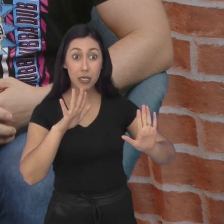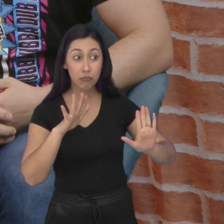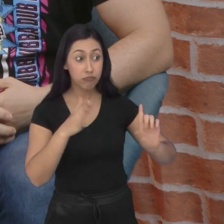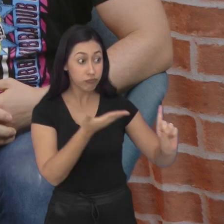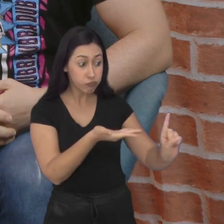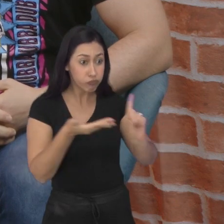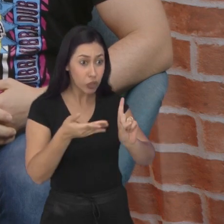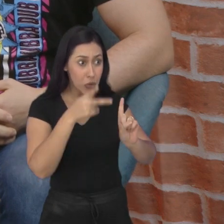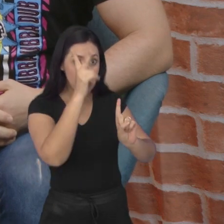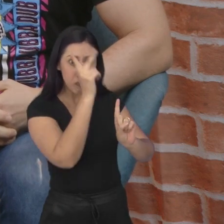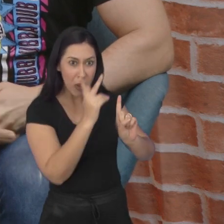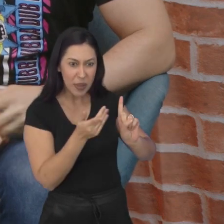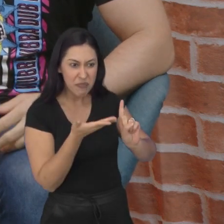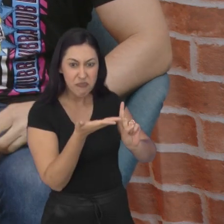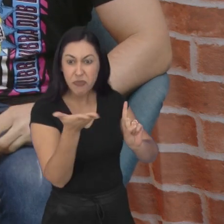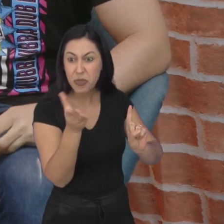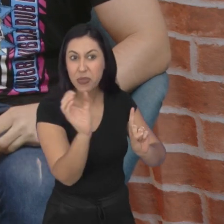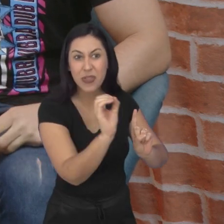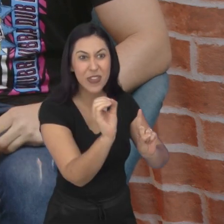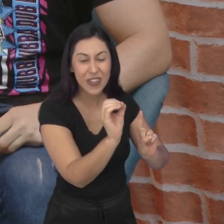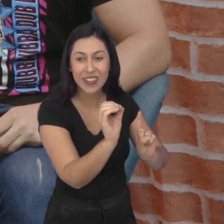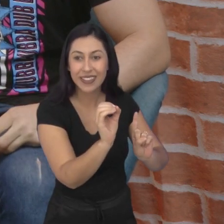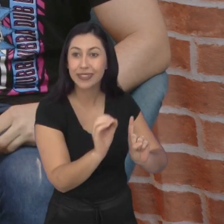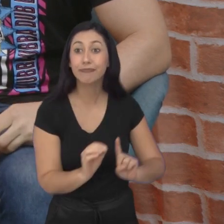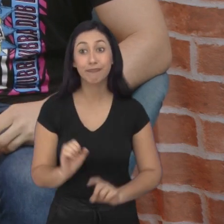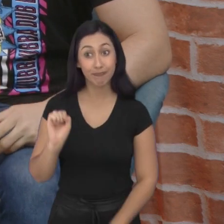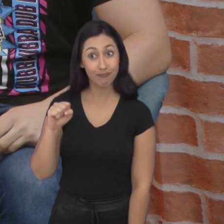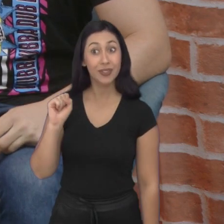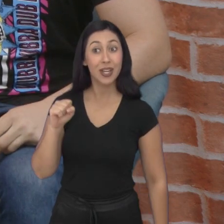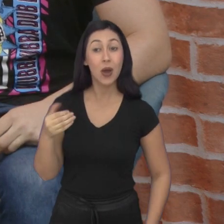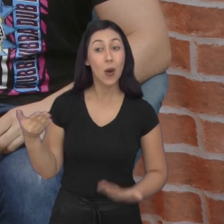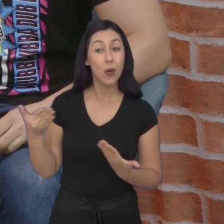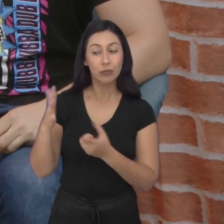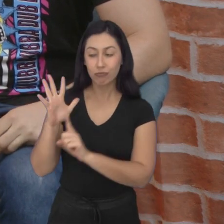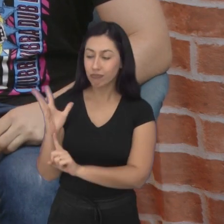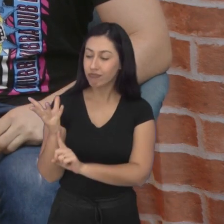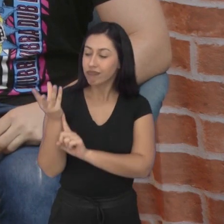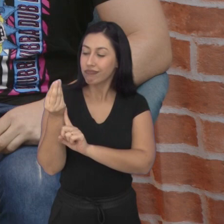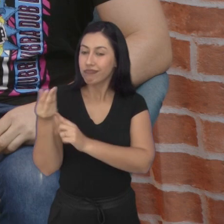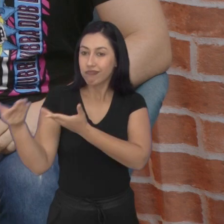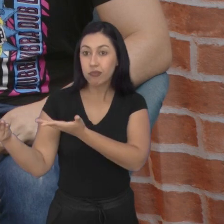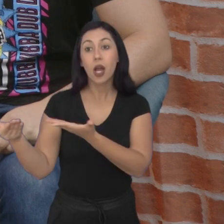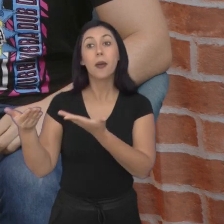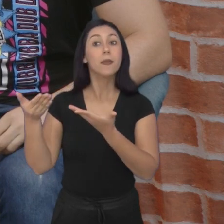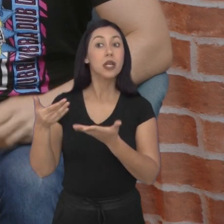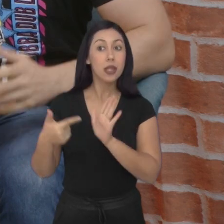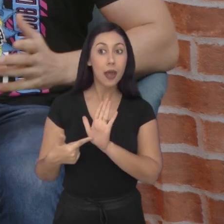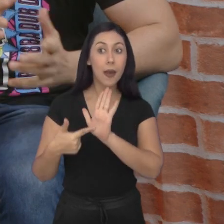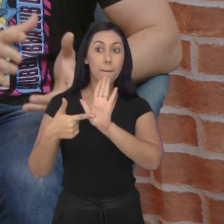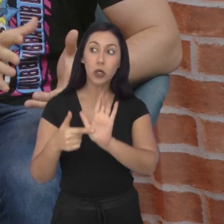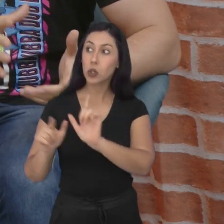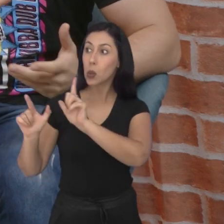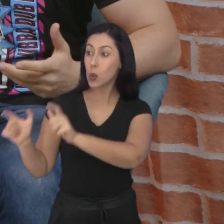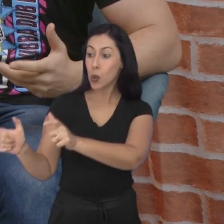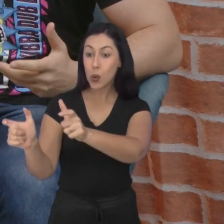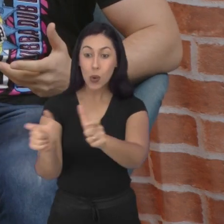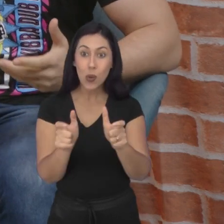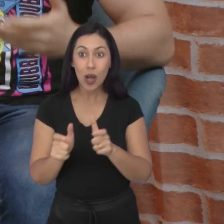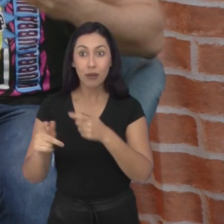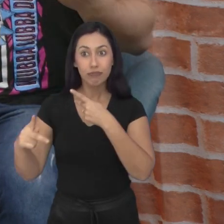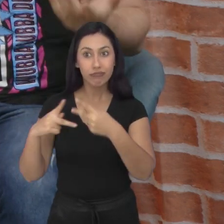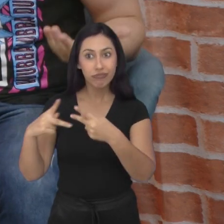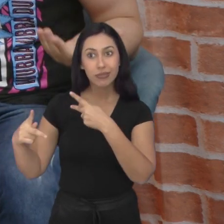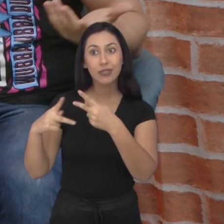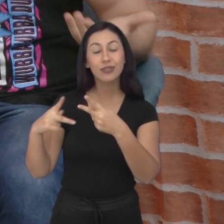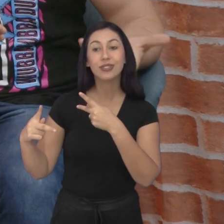pra ninguém. É isso aí, hoje a gente vai receber um artista que retrata cenários e tradições de São José dos Campos em quadrinhos e poesias,